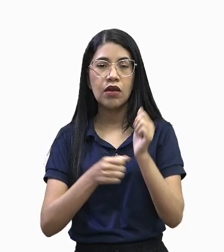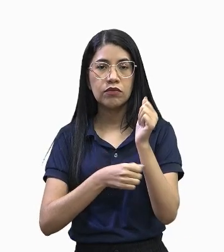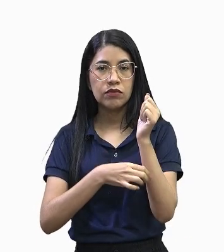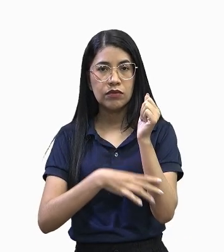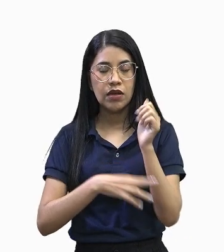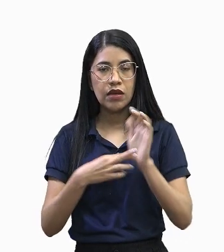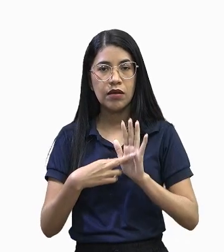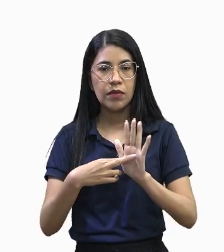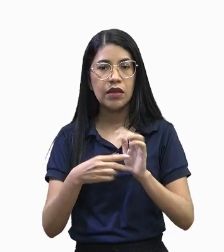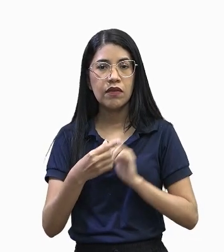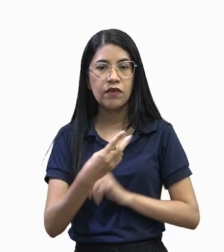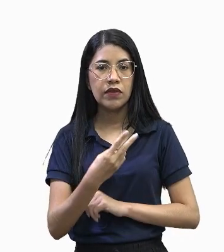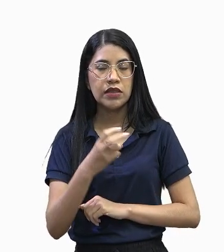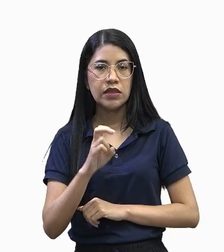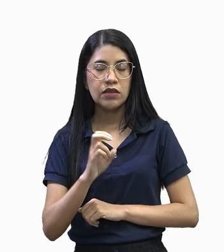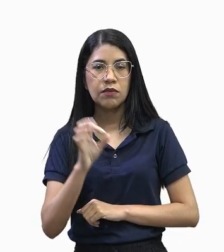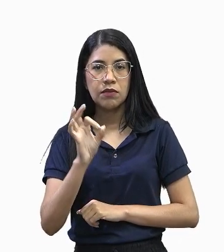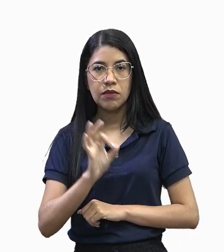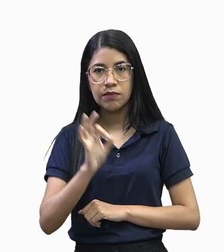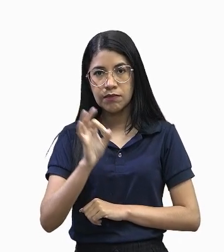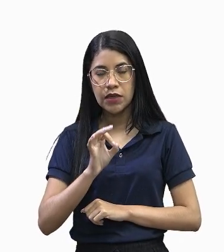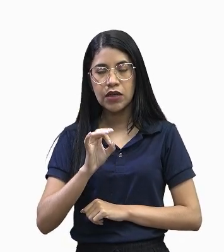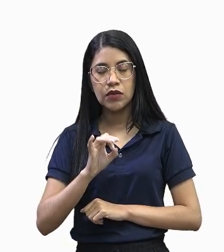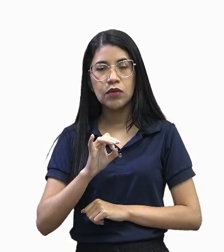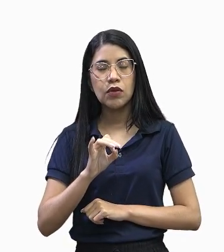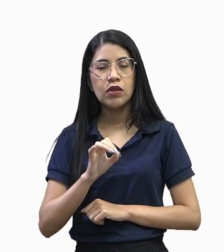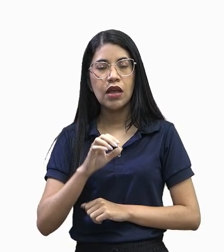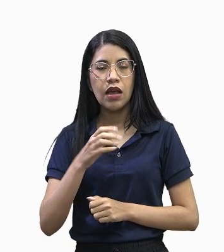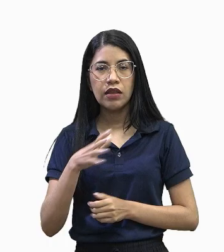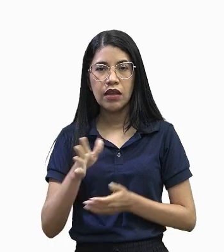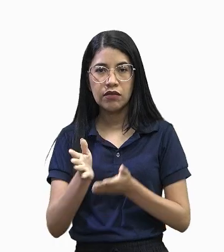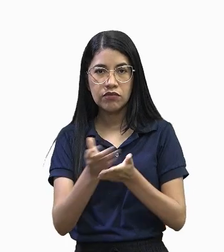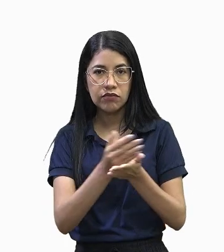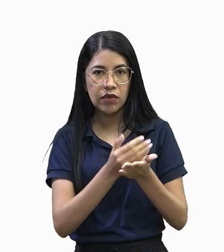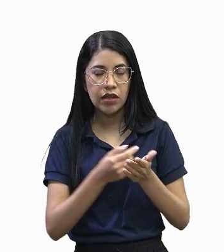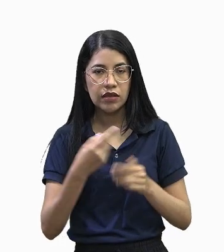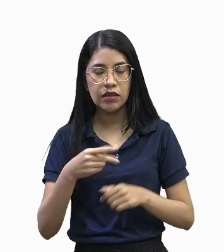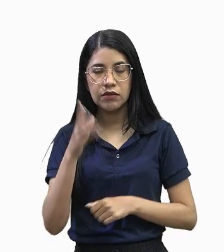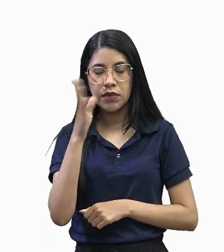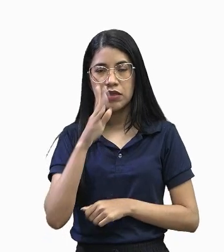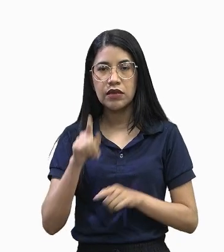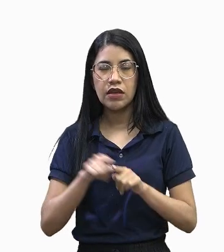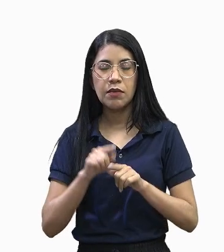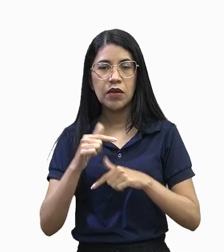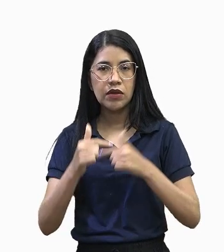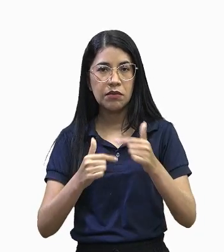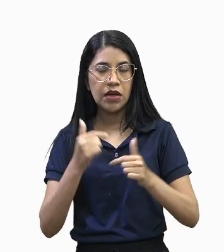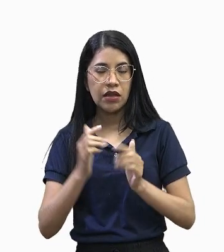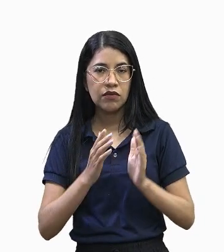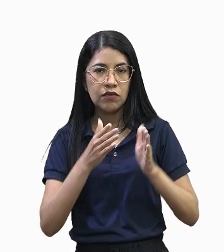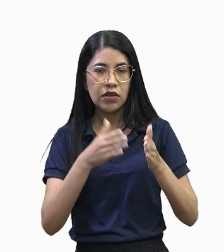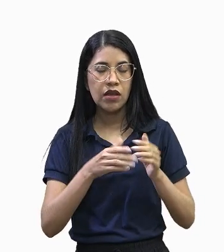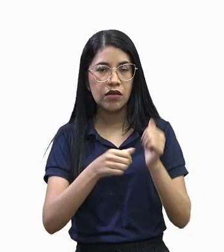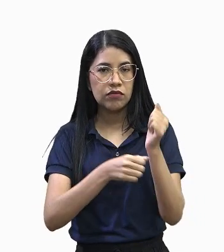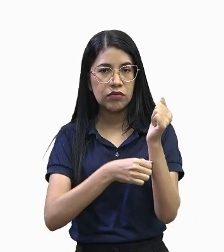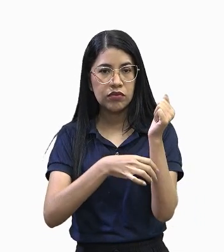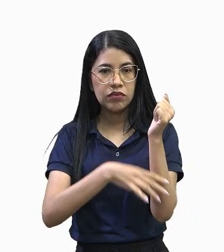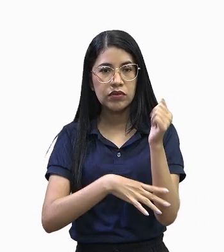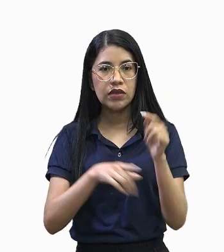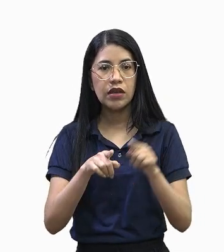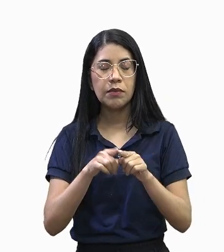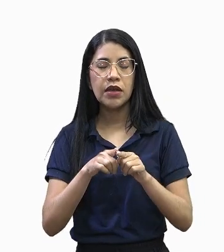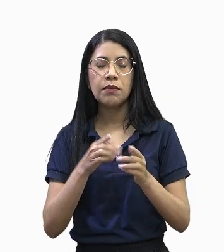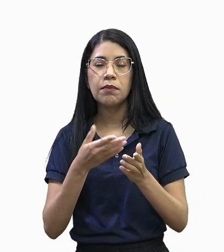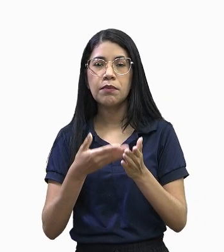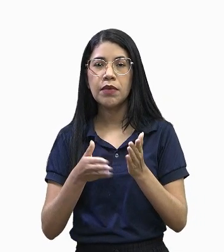representar 25% da exploração do Brasil. Com o emprego de mão de obra foi direcionada à extração do látex, houve escassez